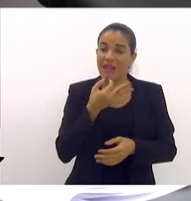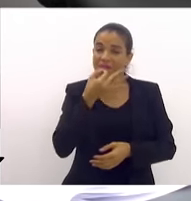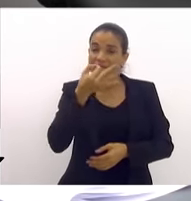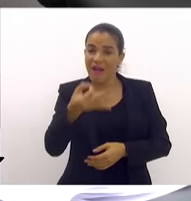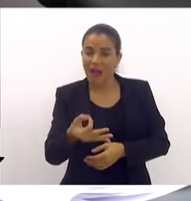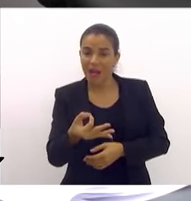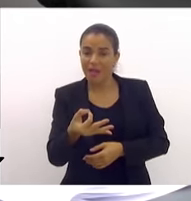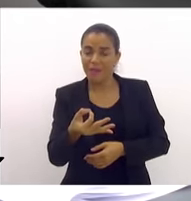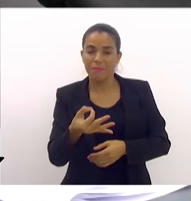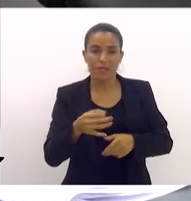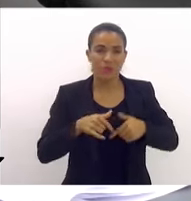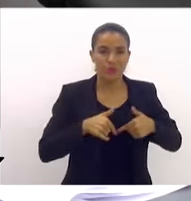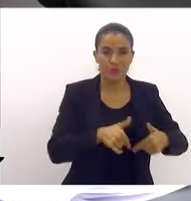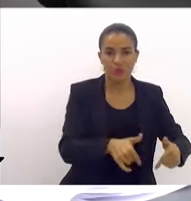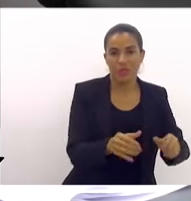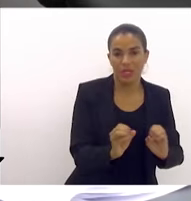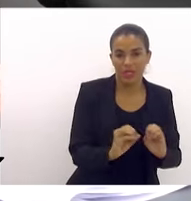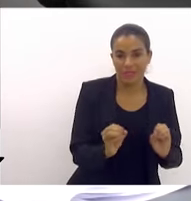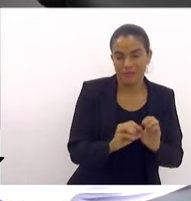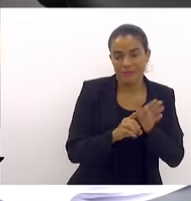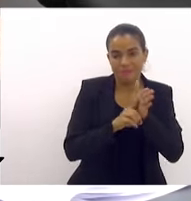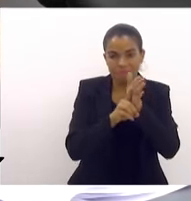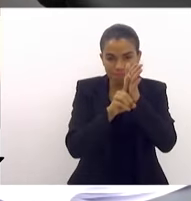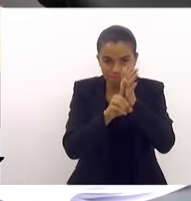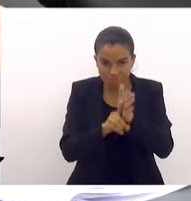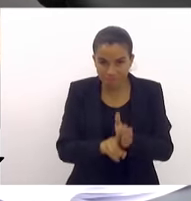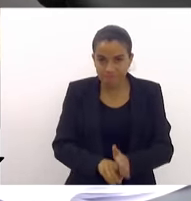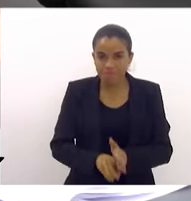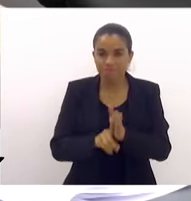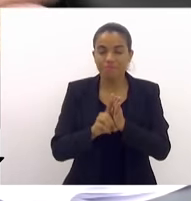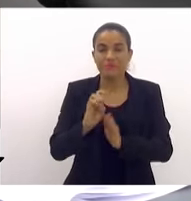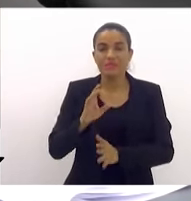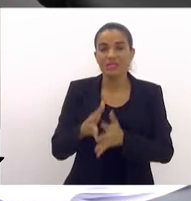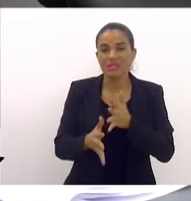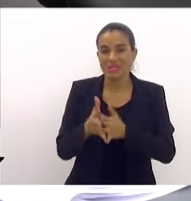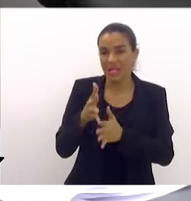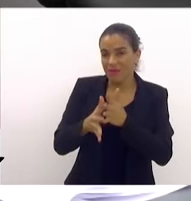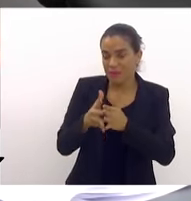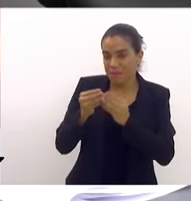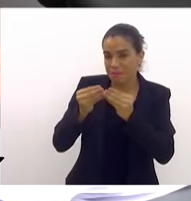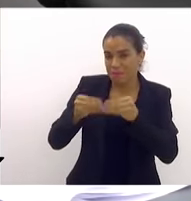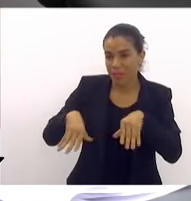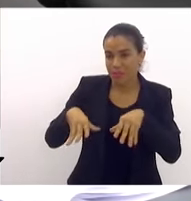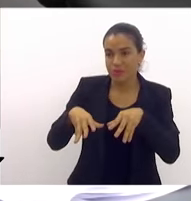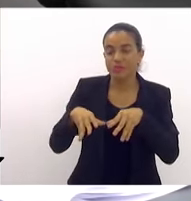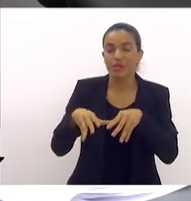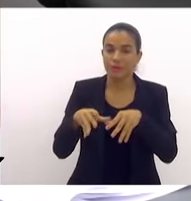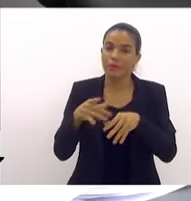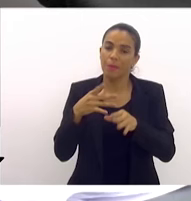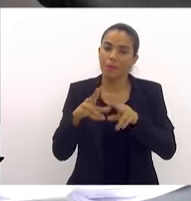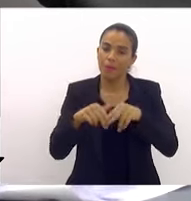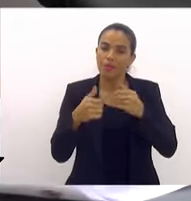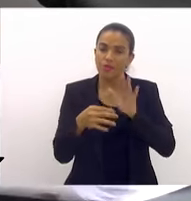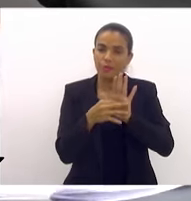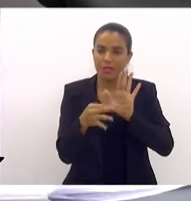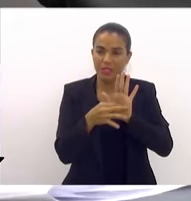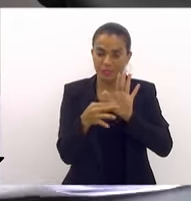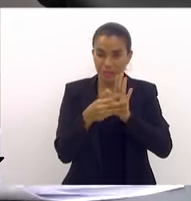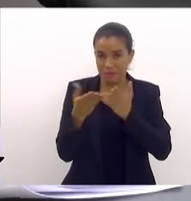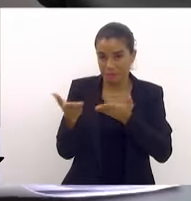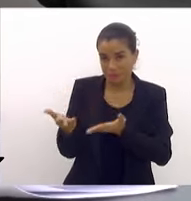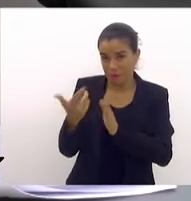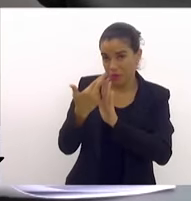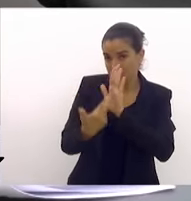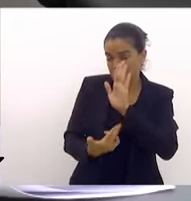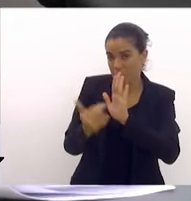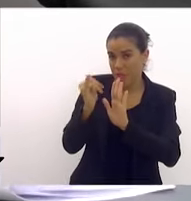mas não internaliza. E eu fui verificar para ver se estava prejudicado. Então, eu acho que o parecer aí do